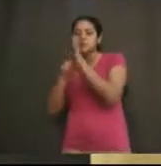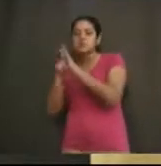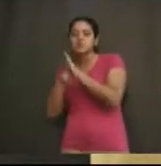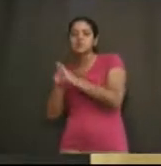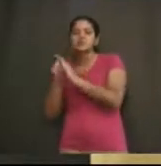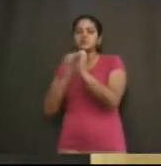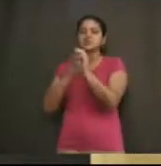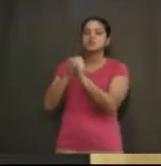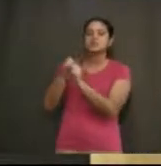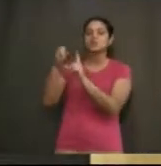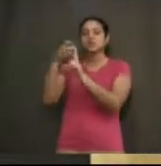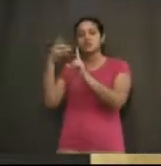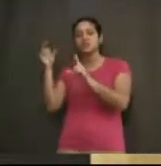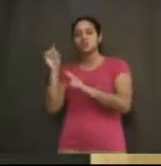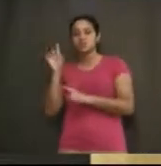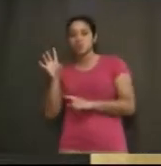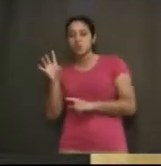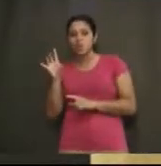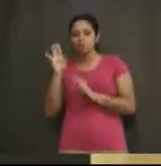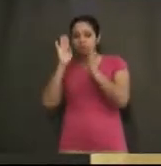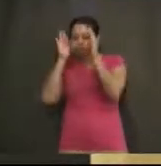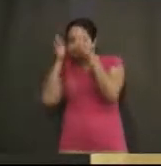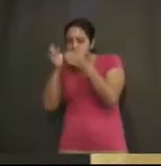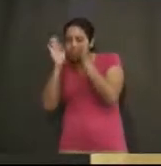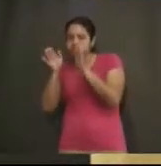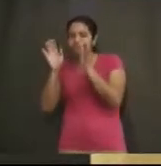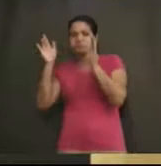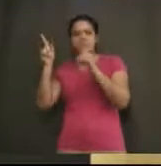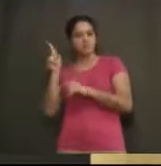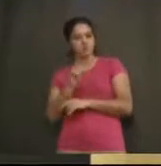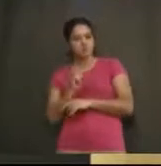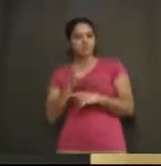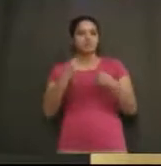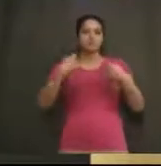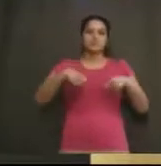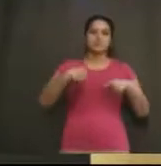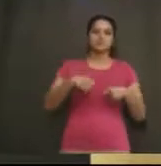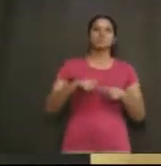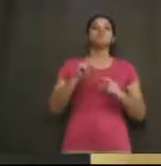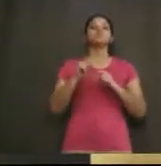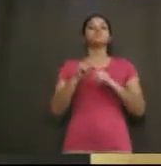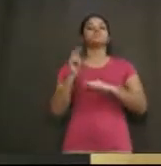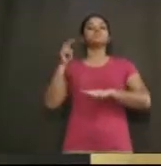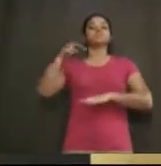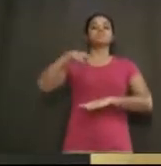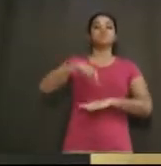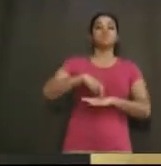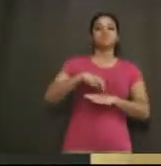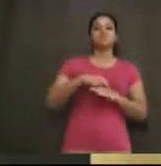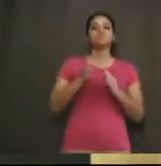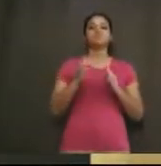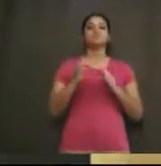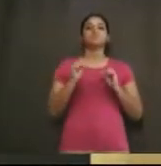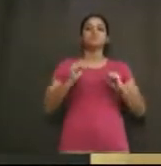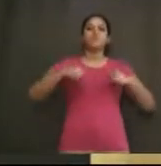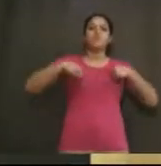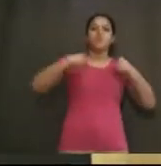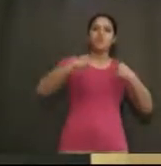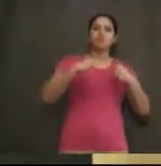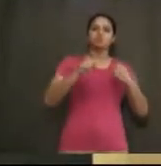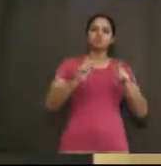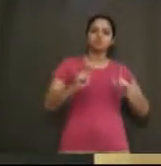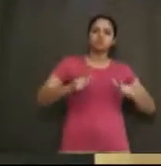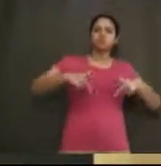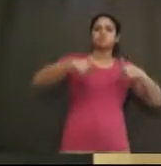pesquisa e extensão de qualidade como fazemos. Nós estamos convocados, e eu tenho a certeza de que as universidades